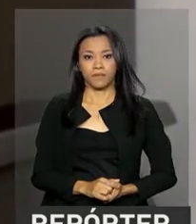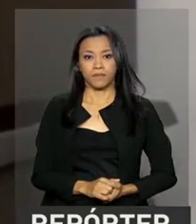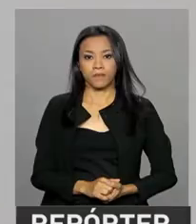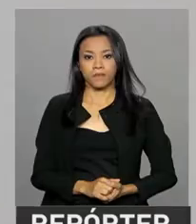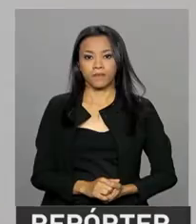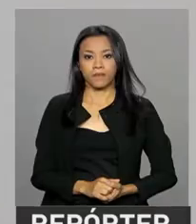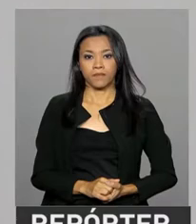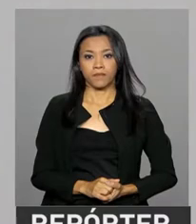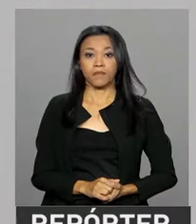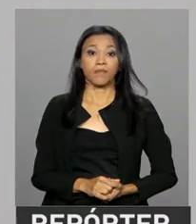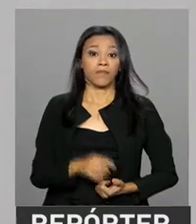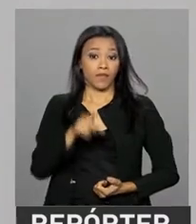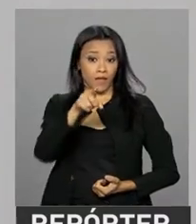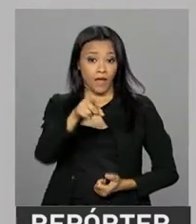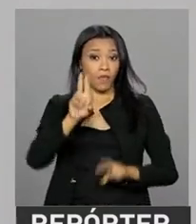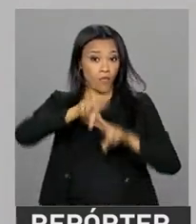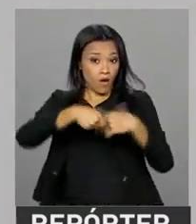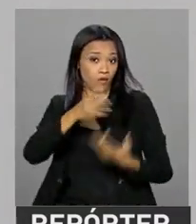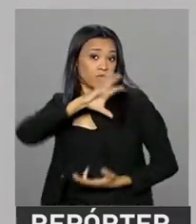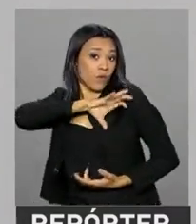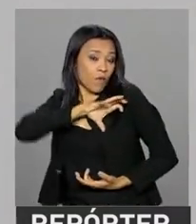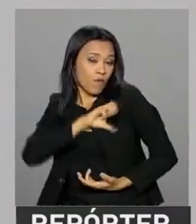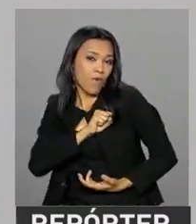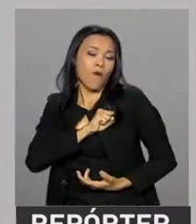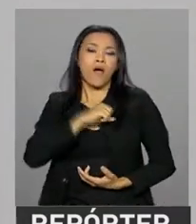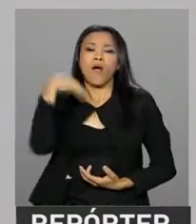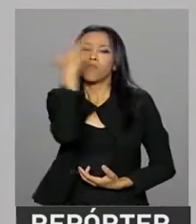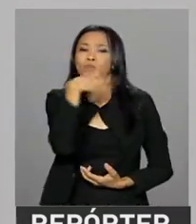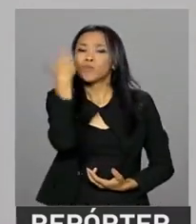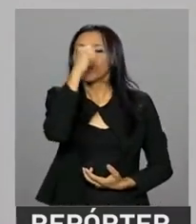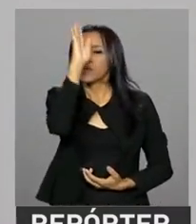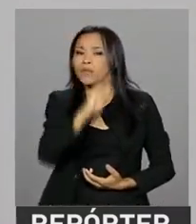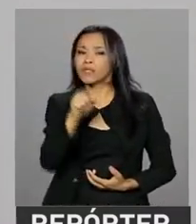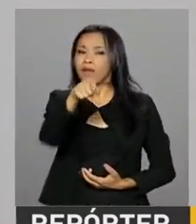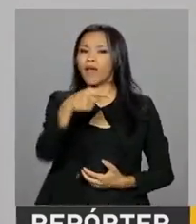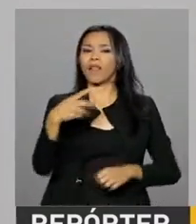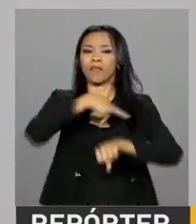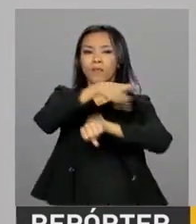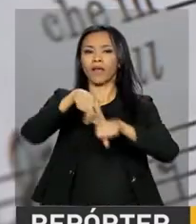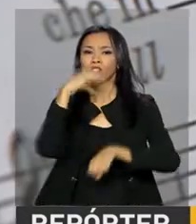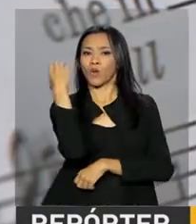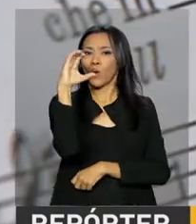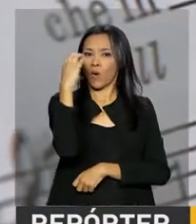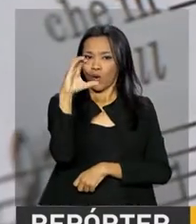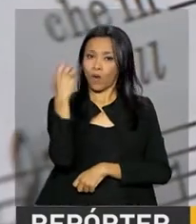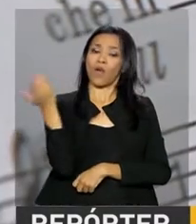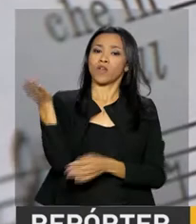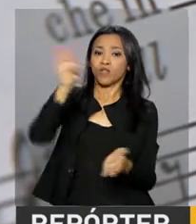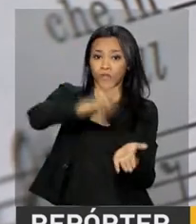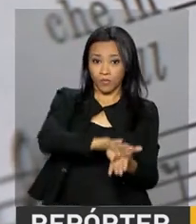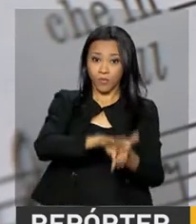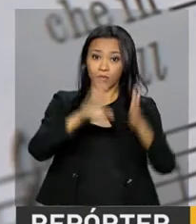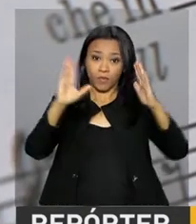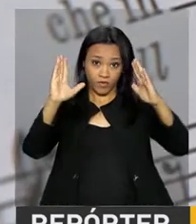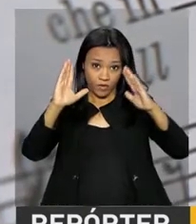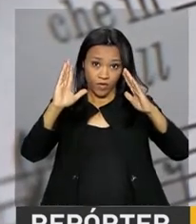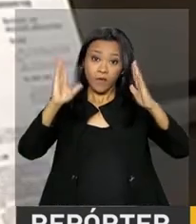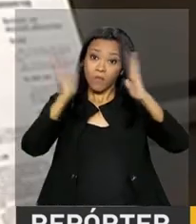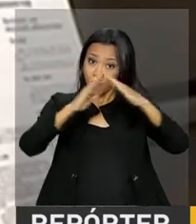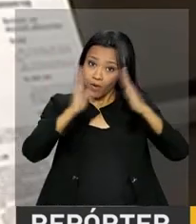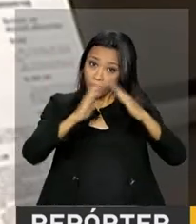foi o amor pela música brasileira que levou a colombiana vitória saavedra a estudar e morar em são paulo há sete